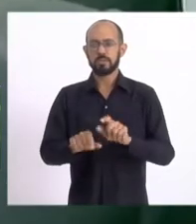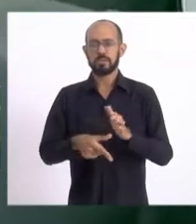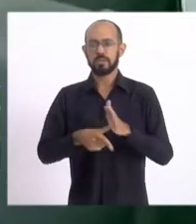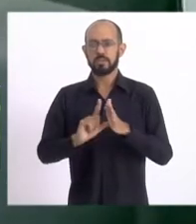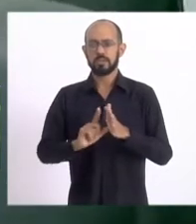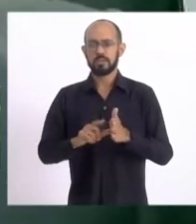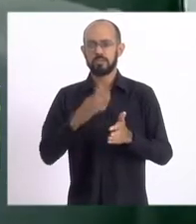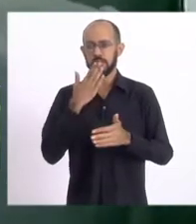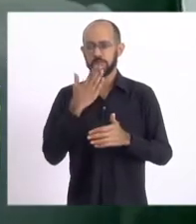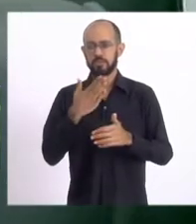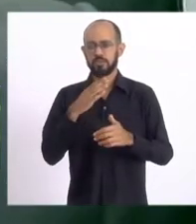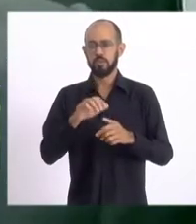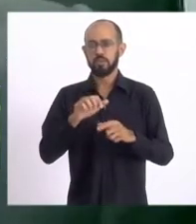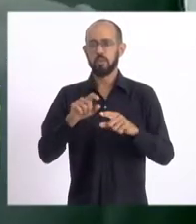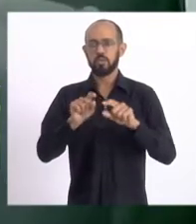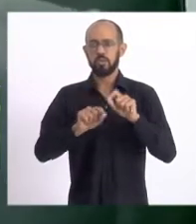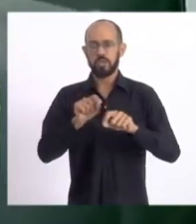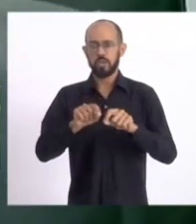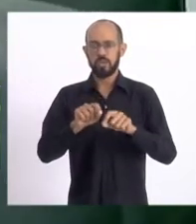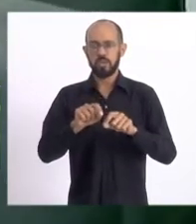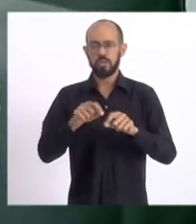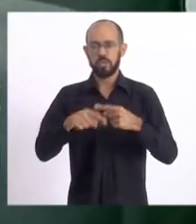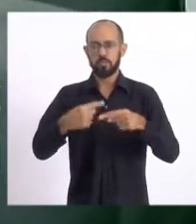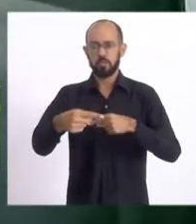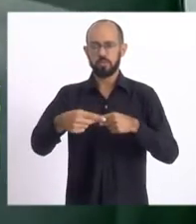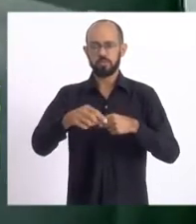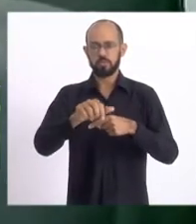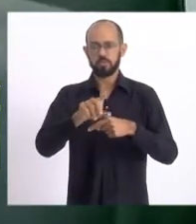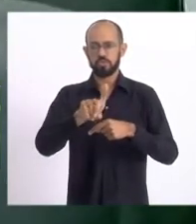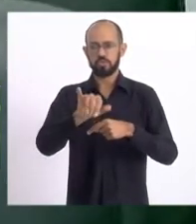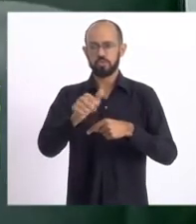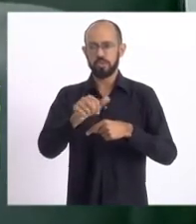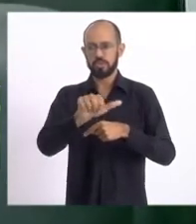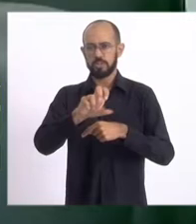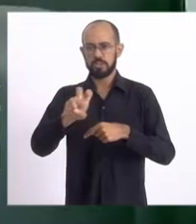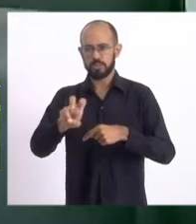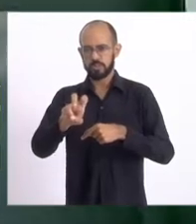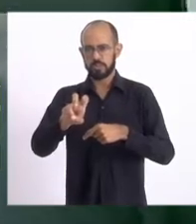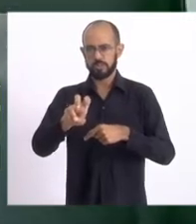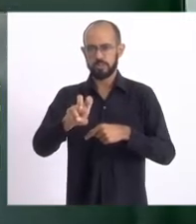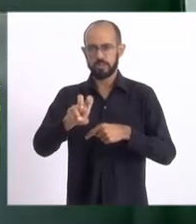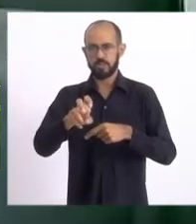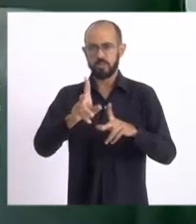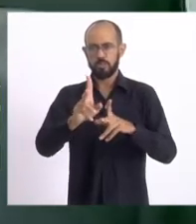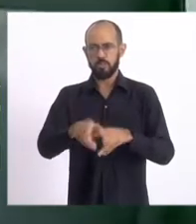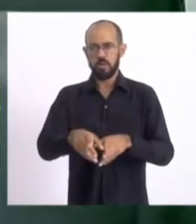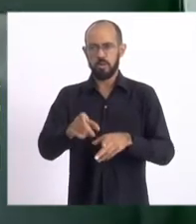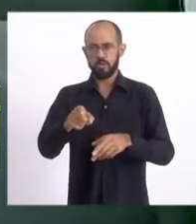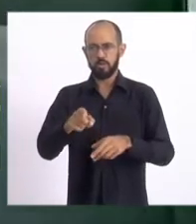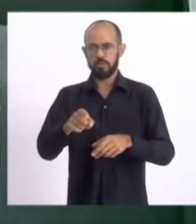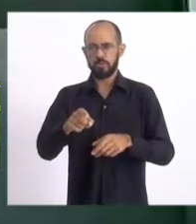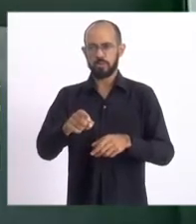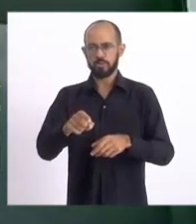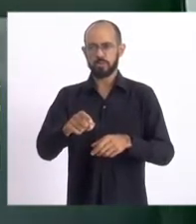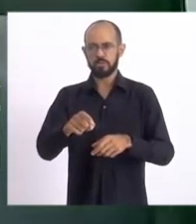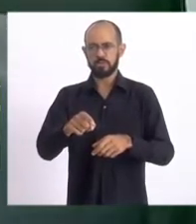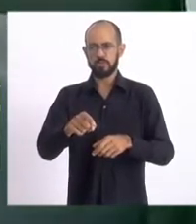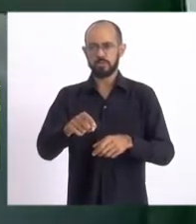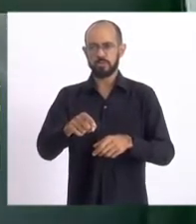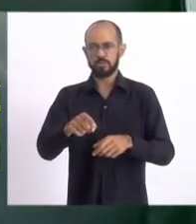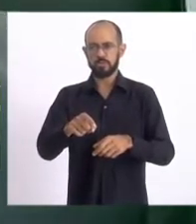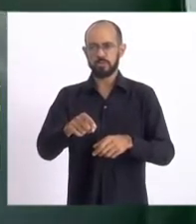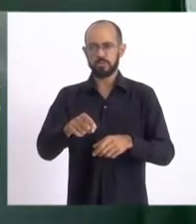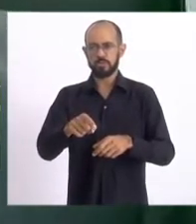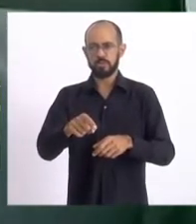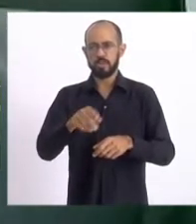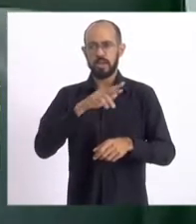que a partir do dia 15, da mesma maneira que recomendado pelo presidente, as nossas sessões serão